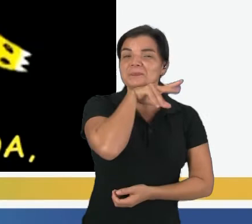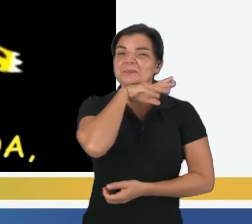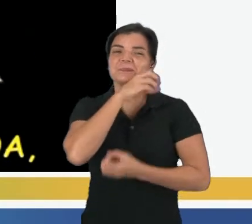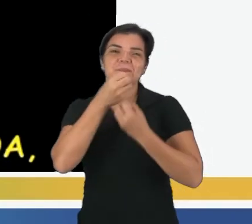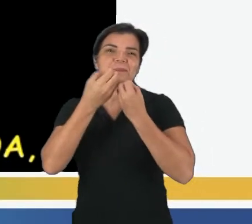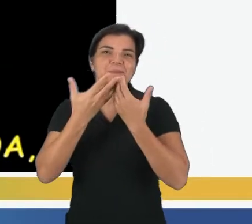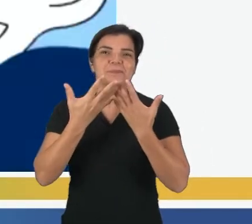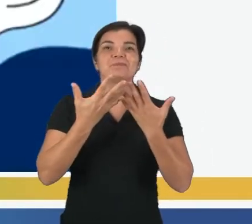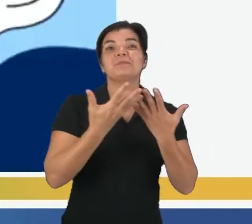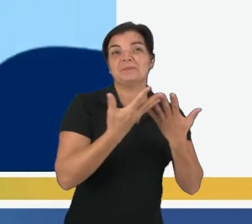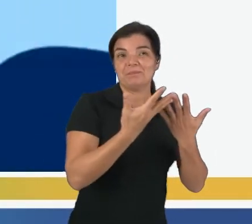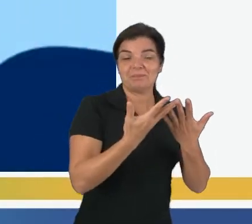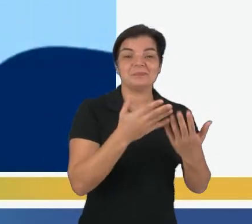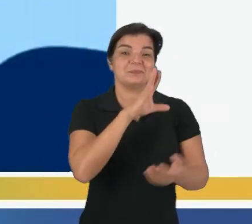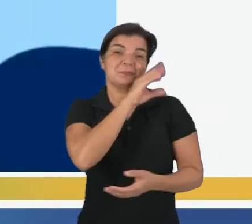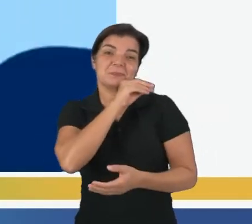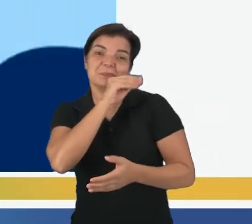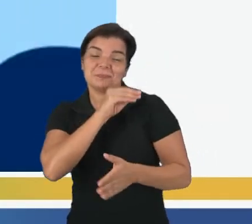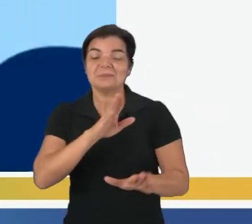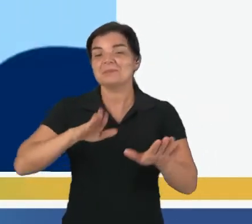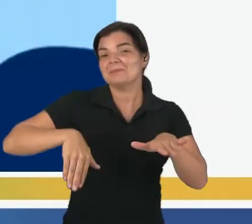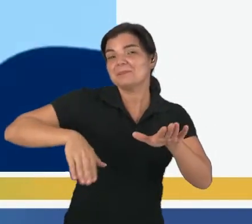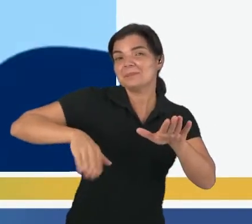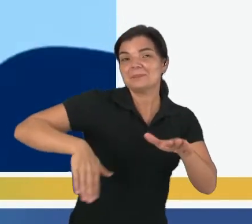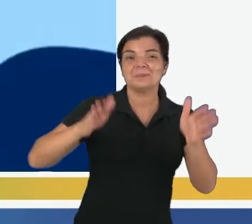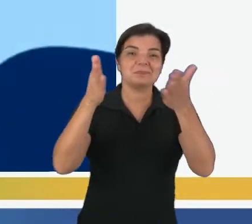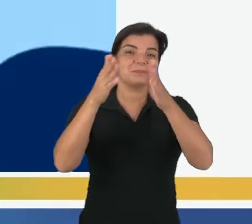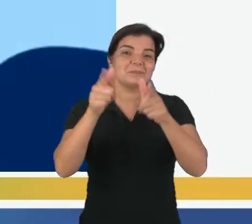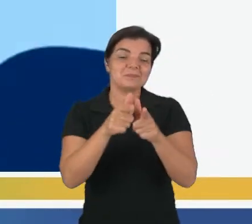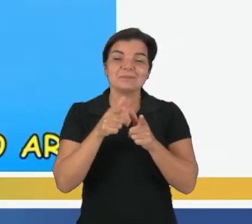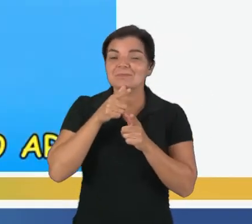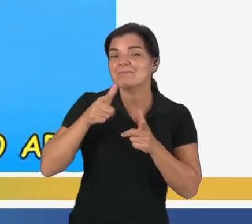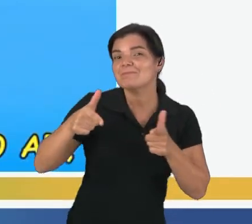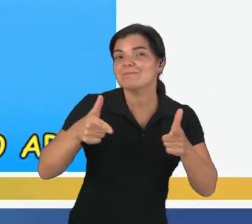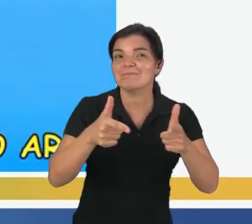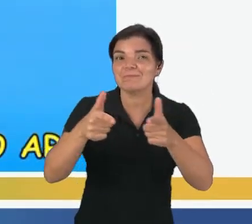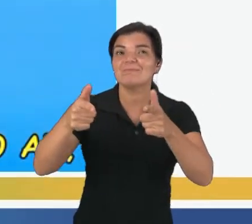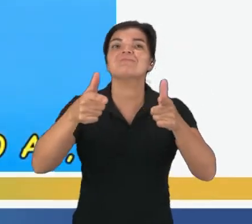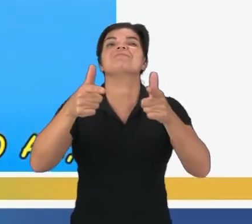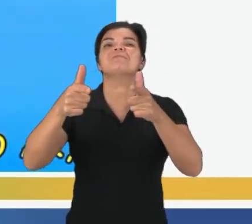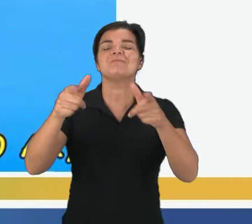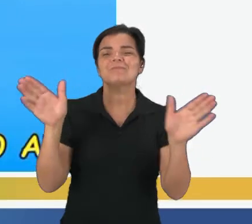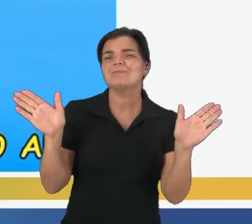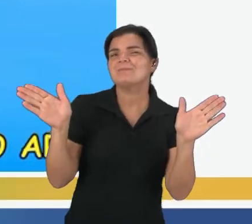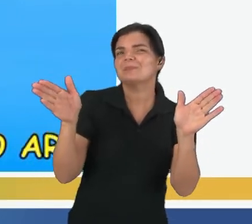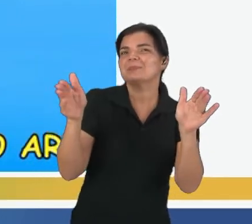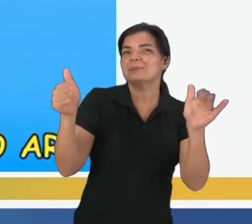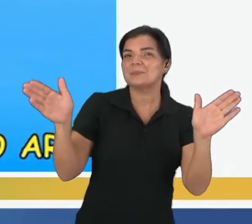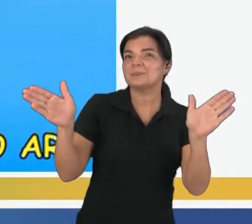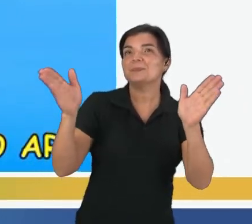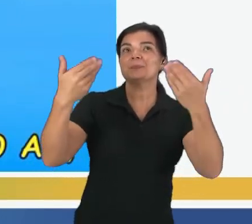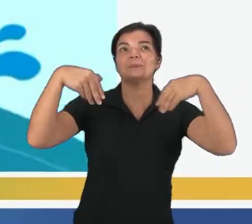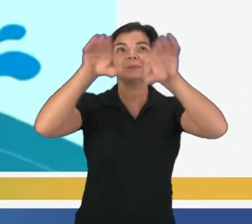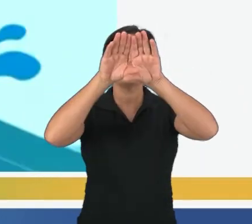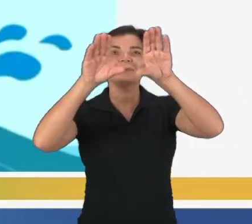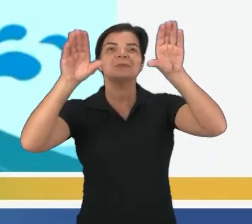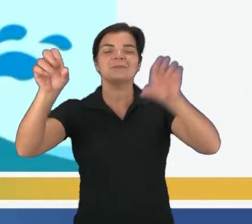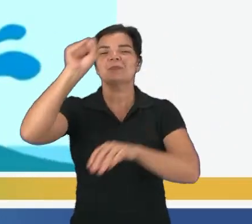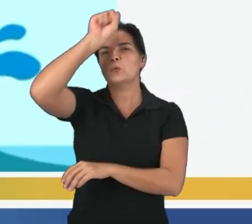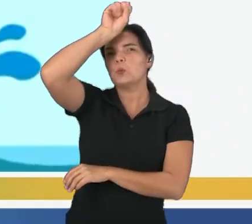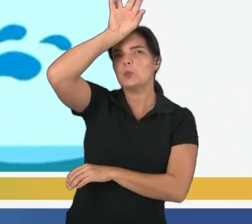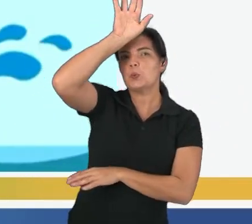mesmo muito boa. O pato nada alegre na lagoa. Passarinho voa livre pelo céu no